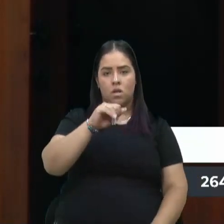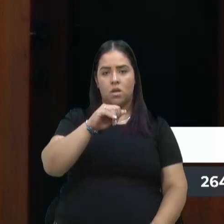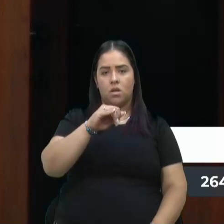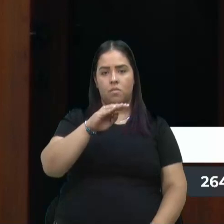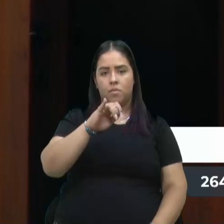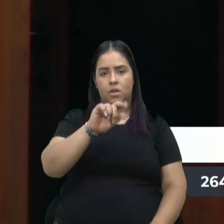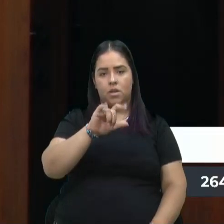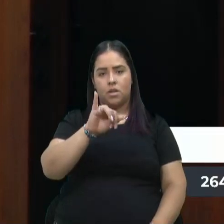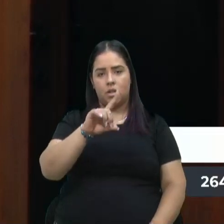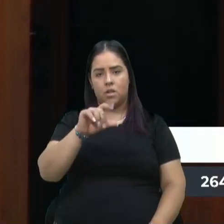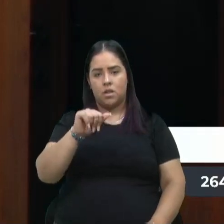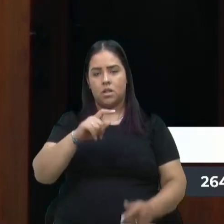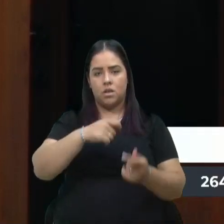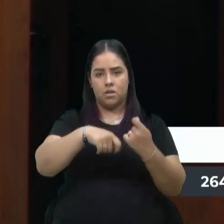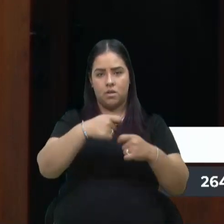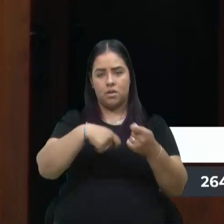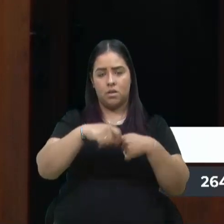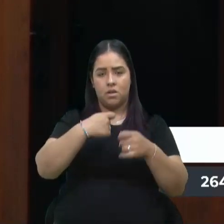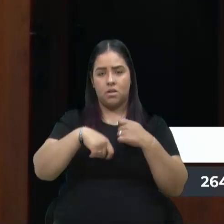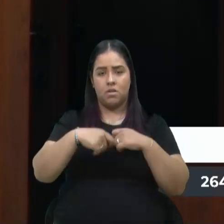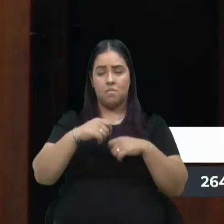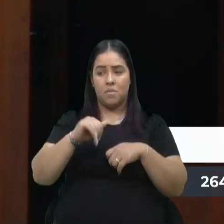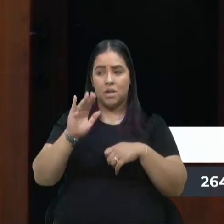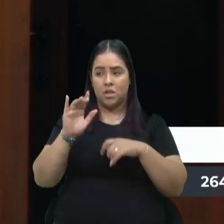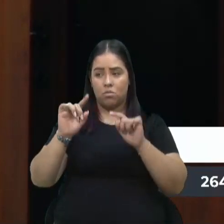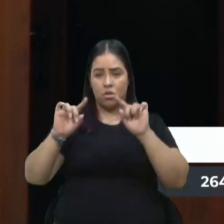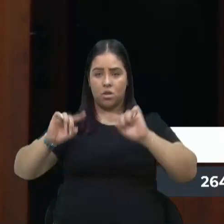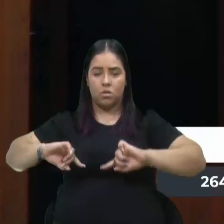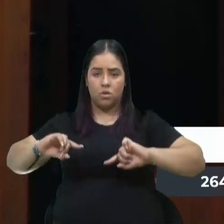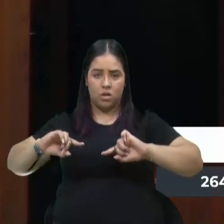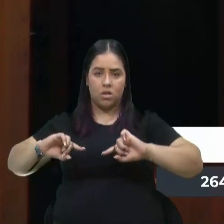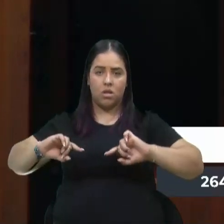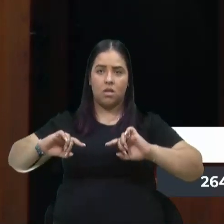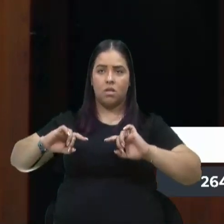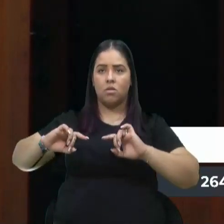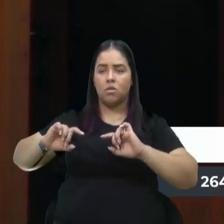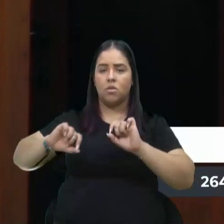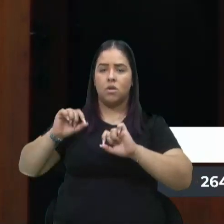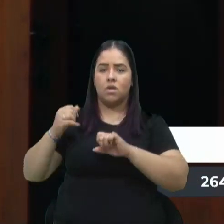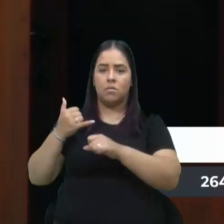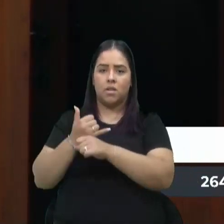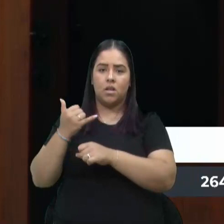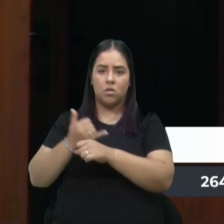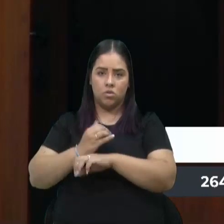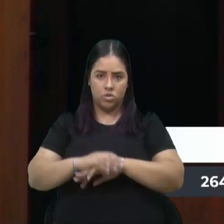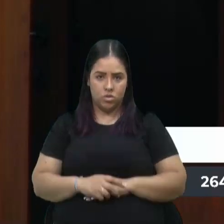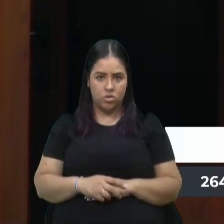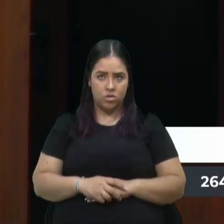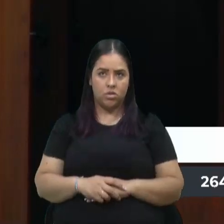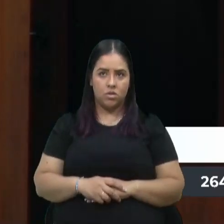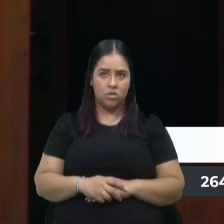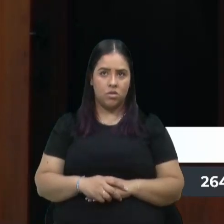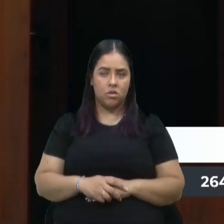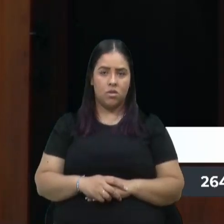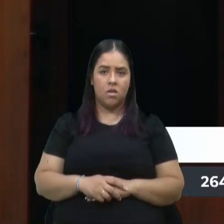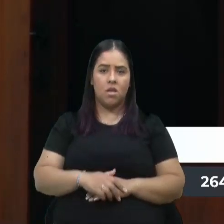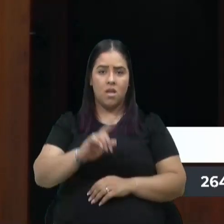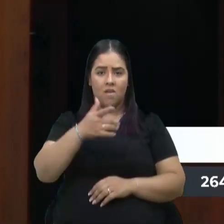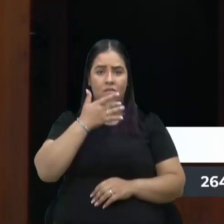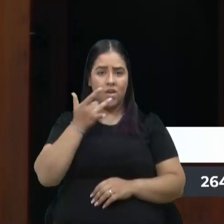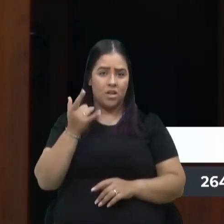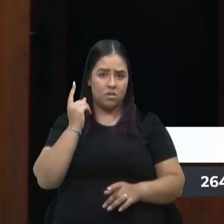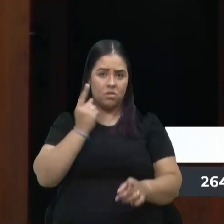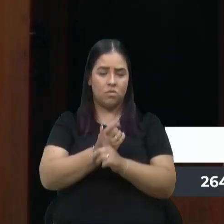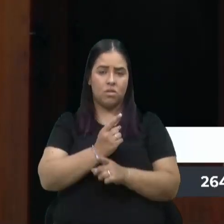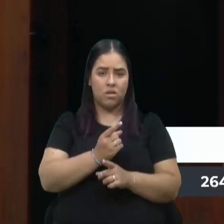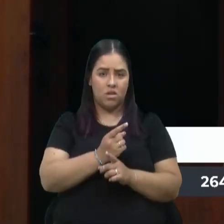Um escritório contábil no Brasil precisa ter mais funcionários que uma metalúrgica. Hoje é fácil você encontrar